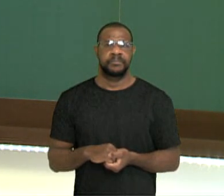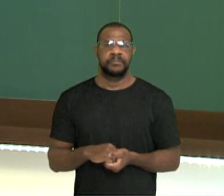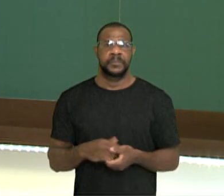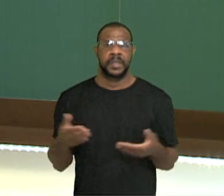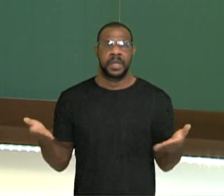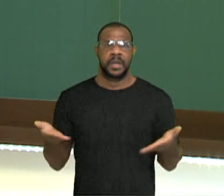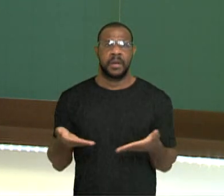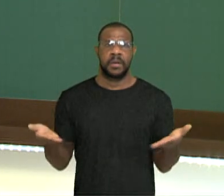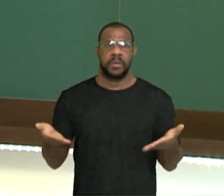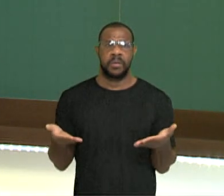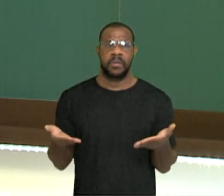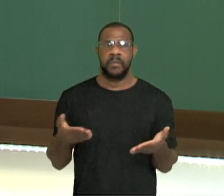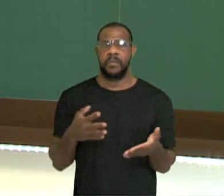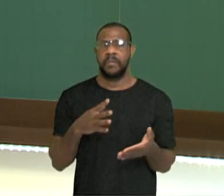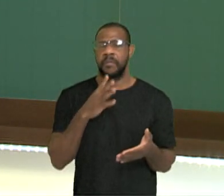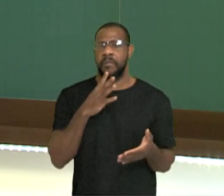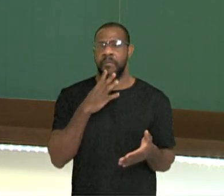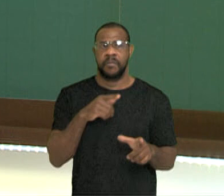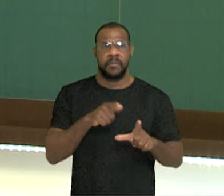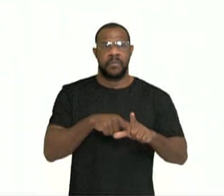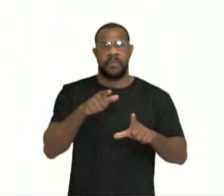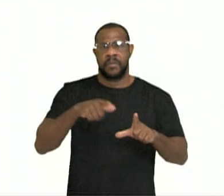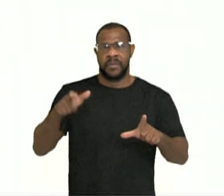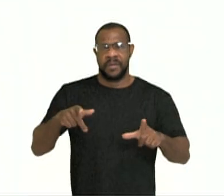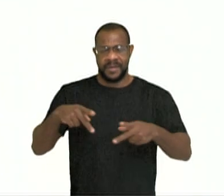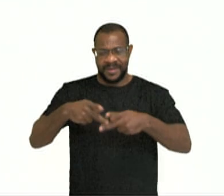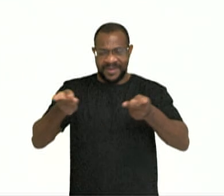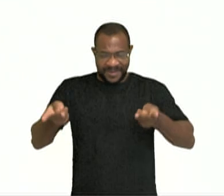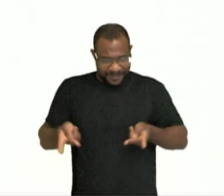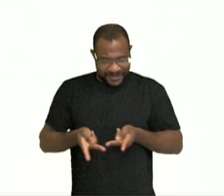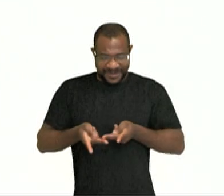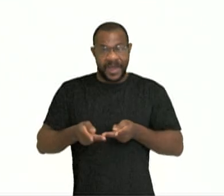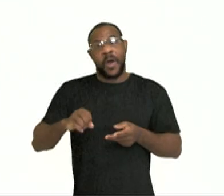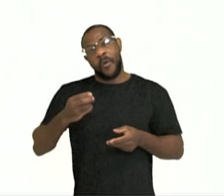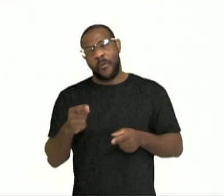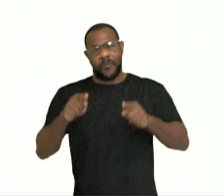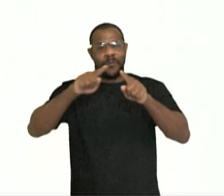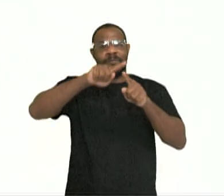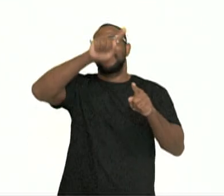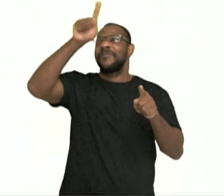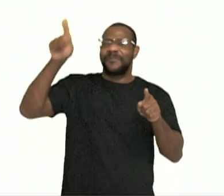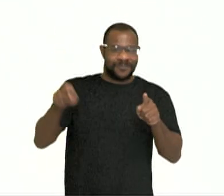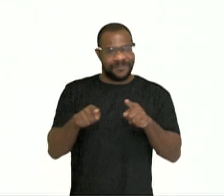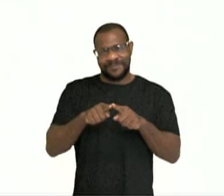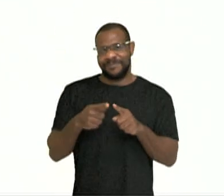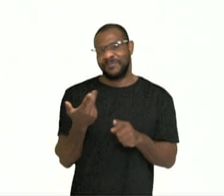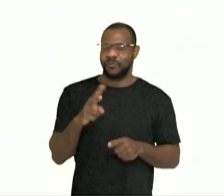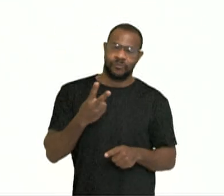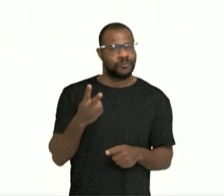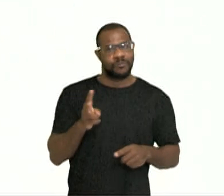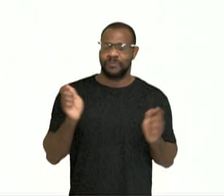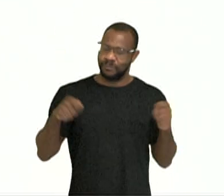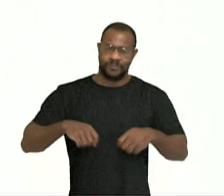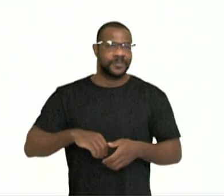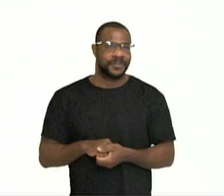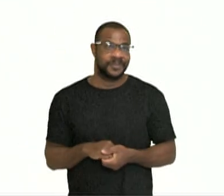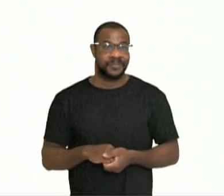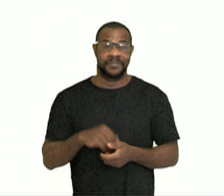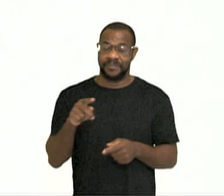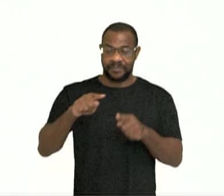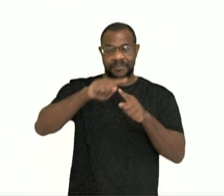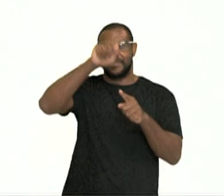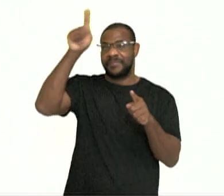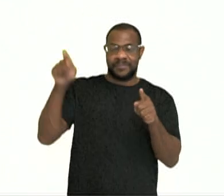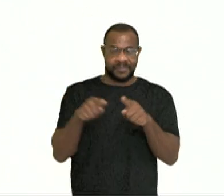Vamos conhecer então o gráfico pizza ou circular, né? Então ele pode ser chamado dessas duas formas. Este gráfico então